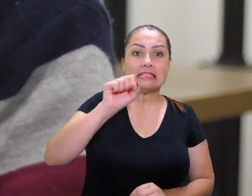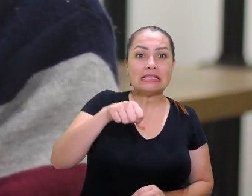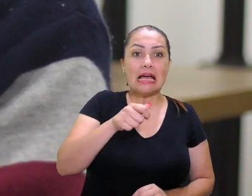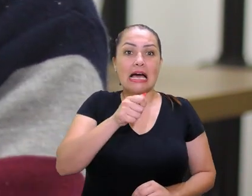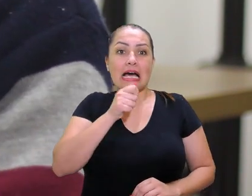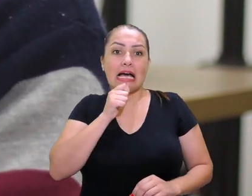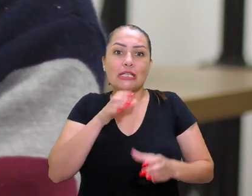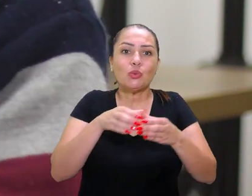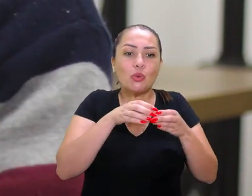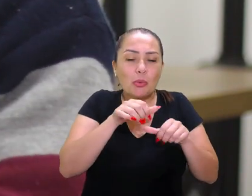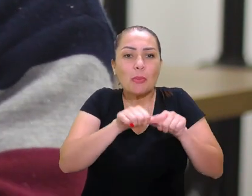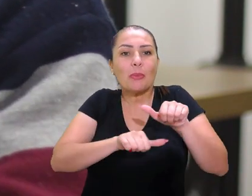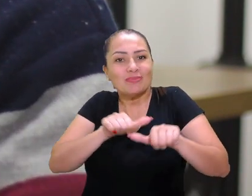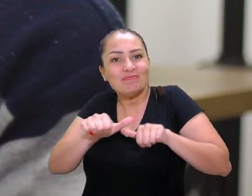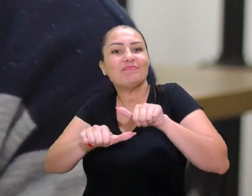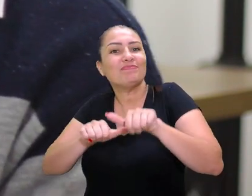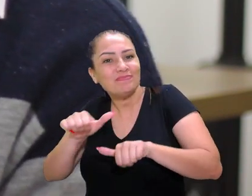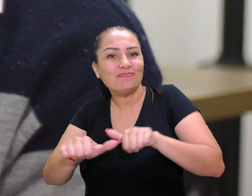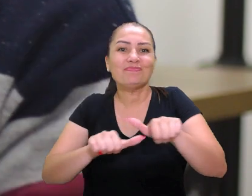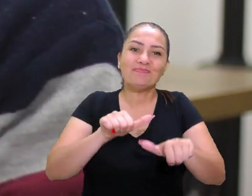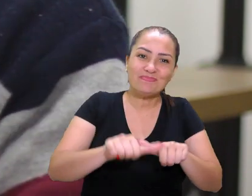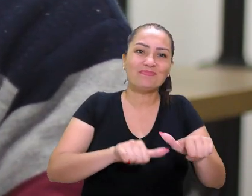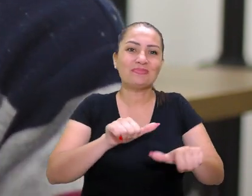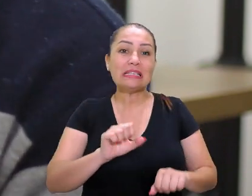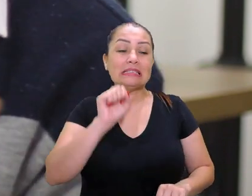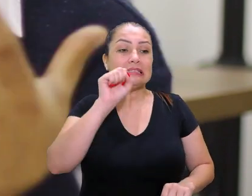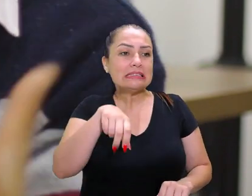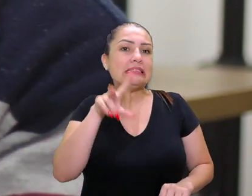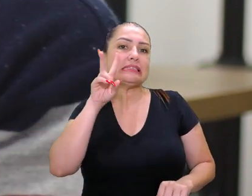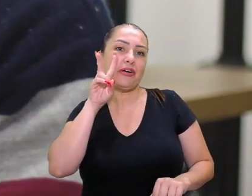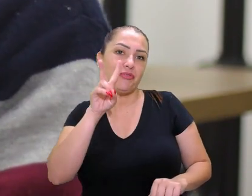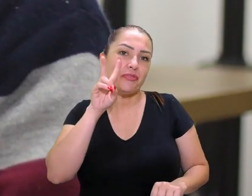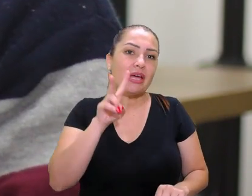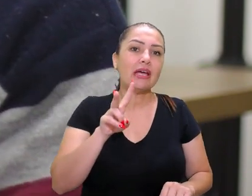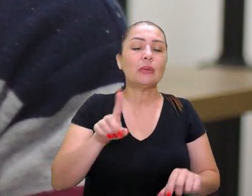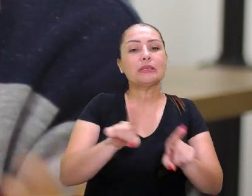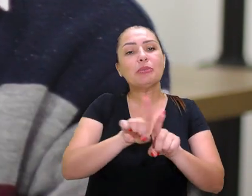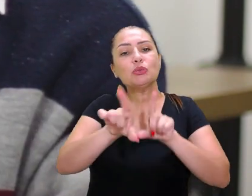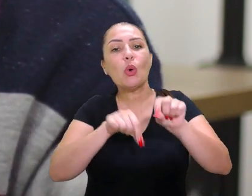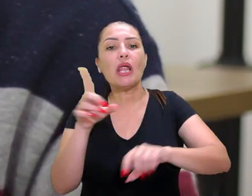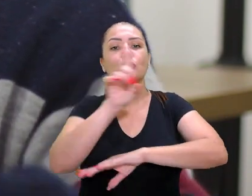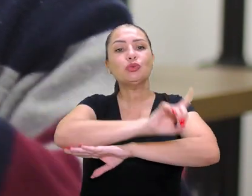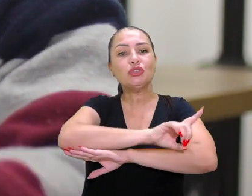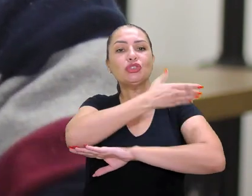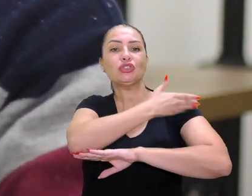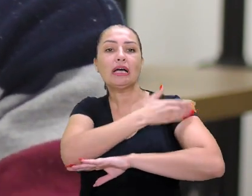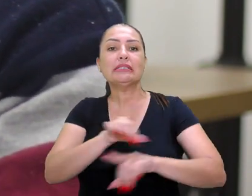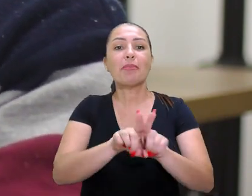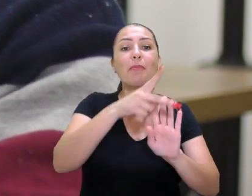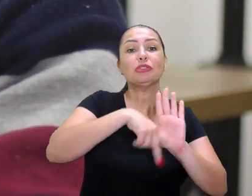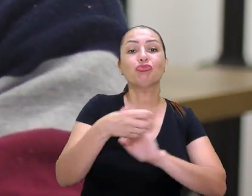lá dentro já estava numa transição. Estamos vendo, vamos ver os dias de ensaio, porque a gente está com um projeto novo, daí já